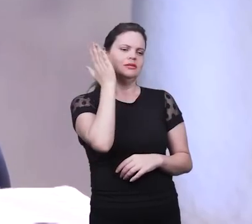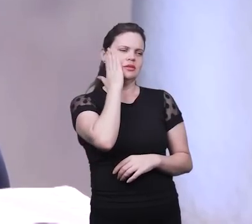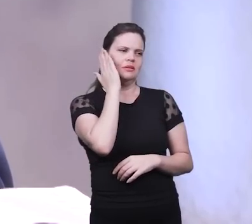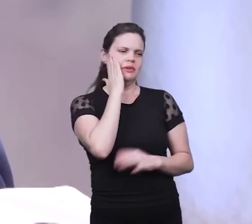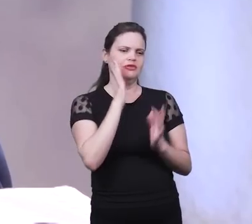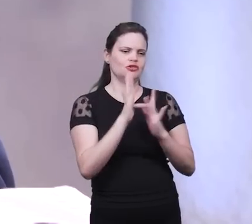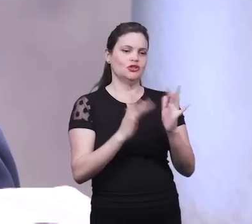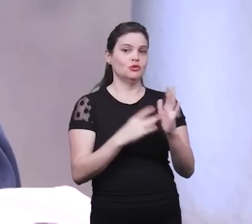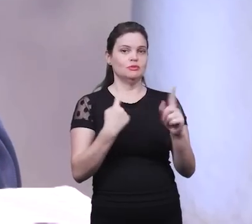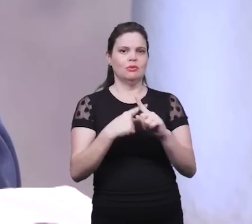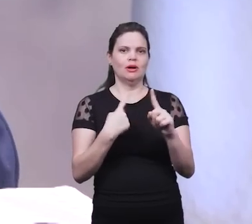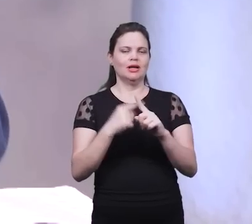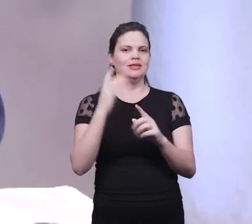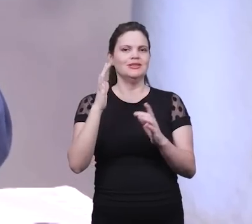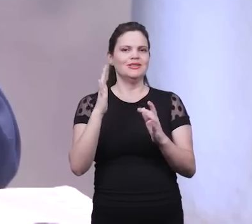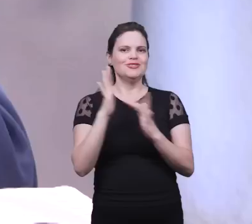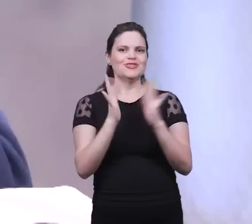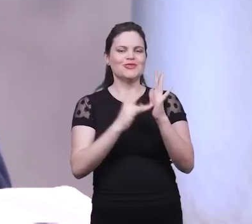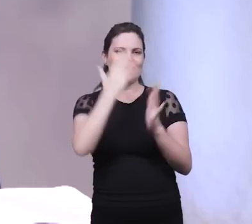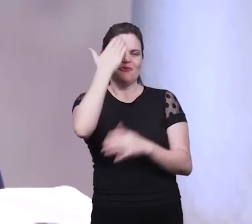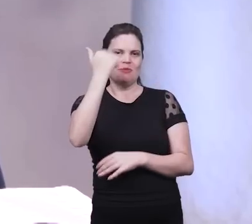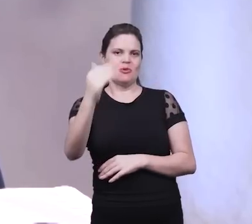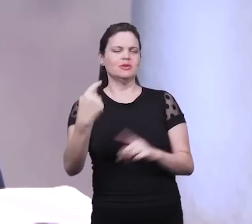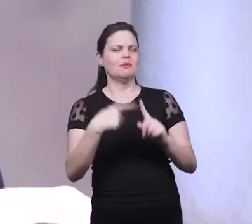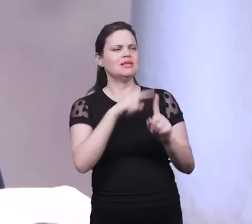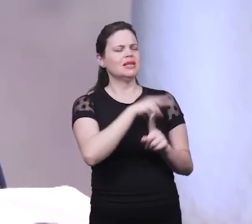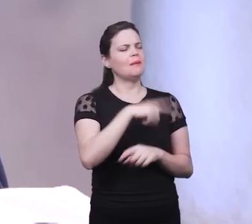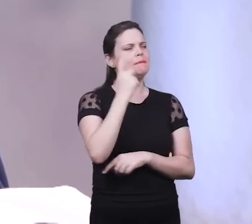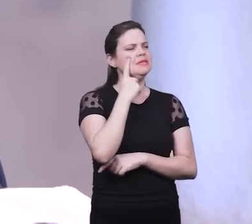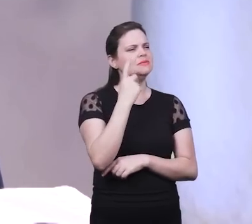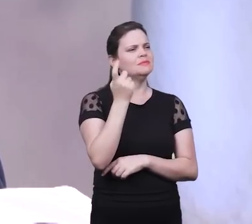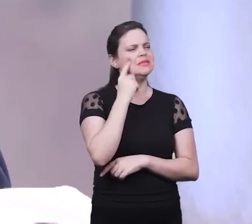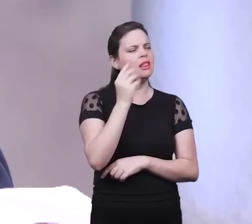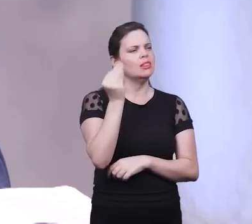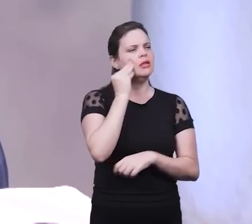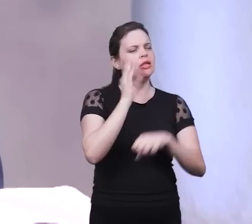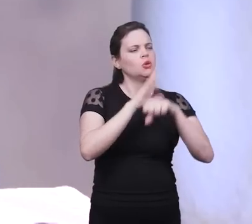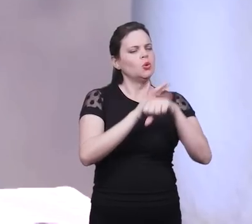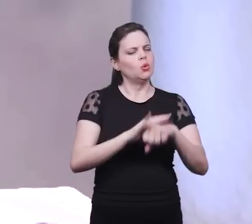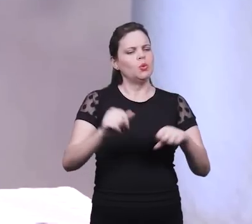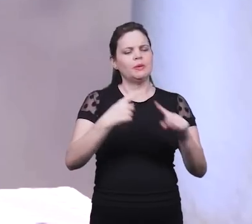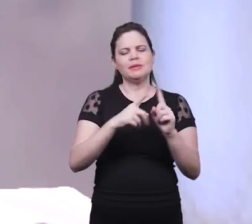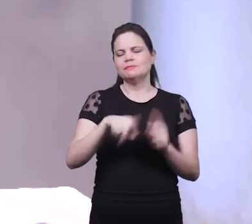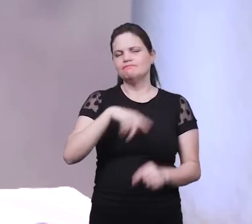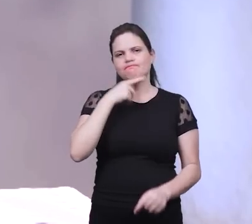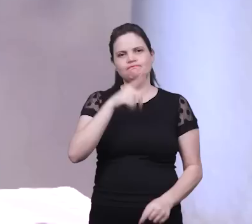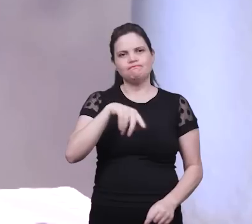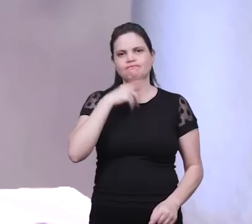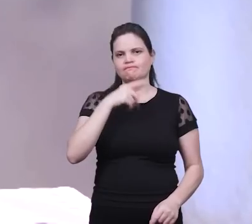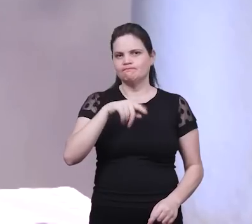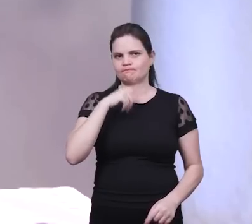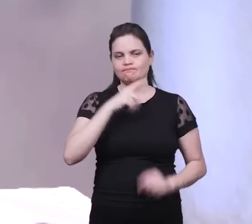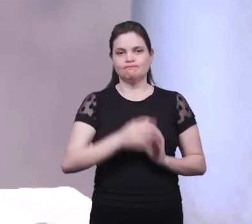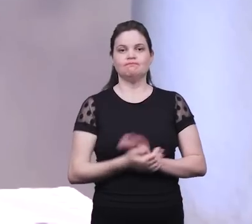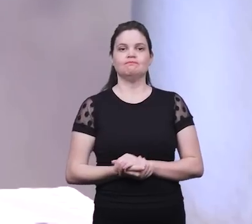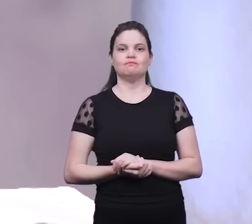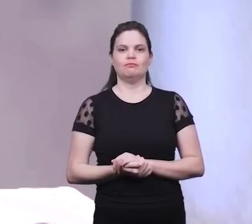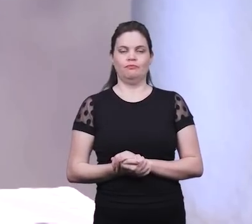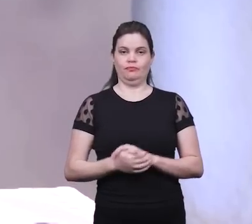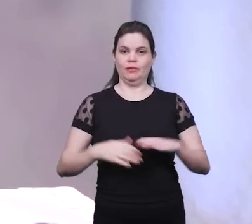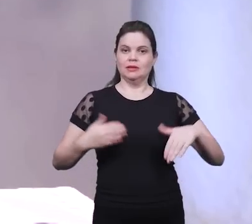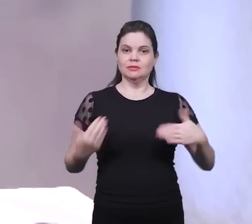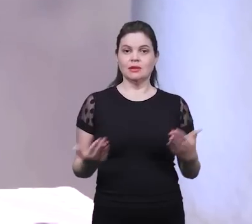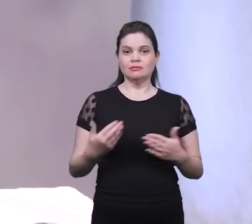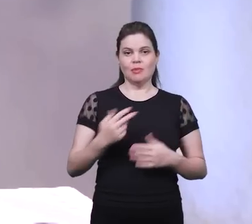na tentativa, fracasso de conseguir a cura e não conseguir. O Ian falou muito bem que Betesda